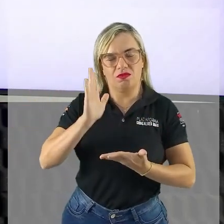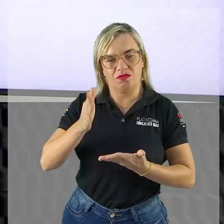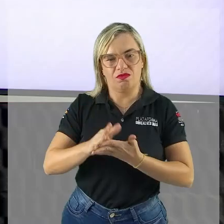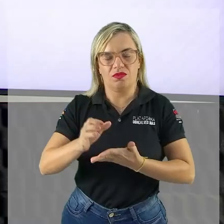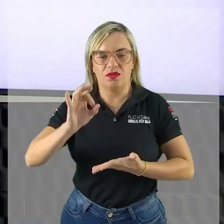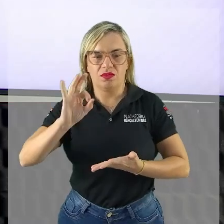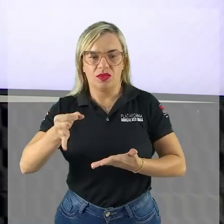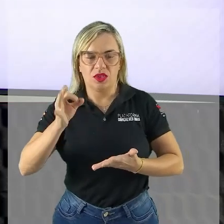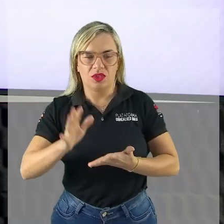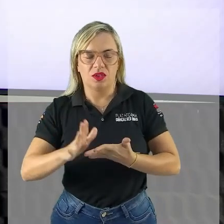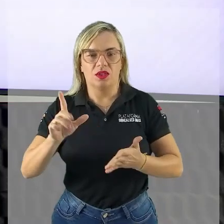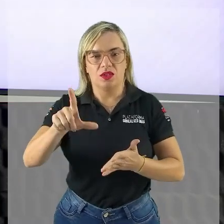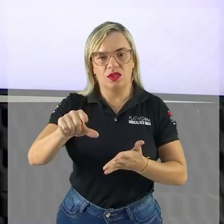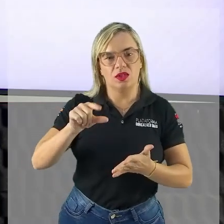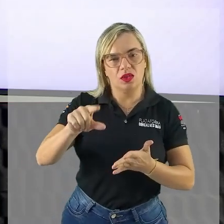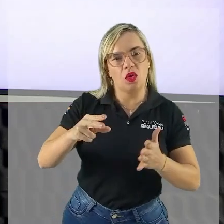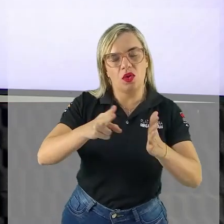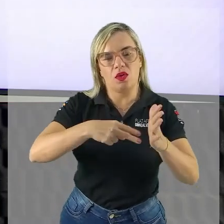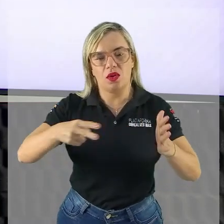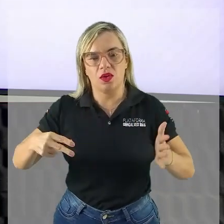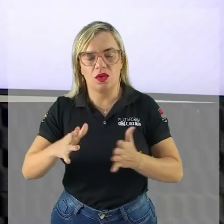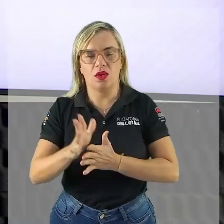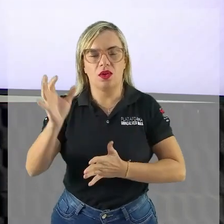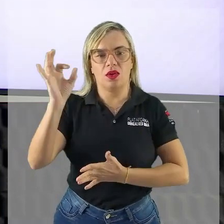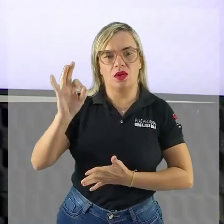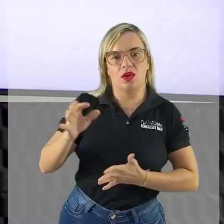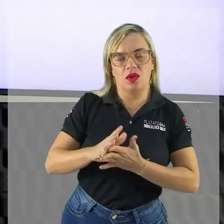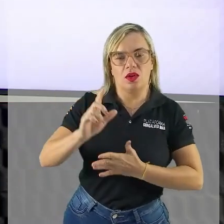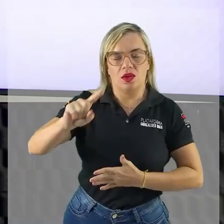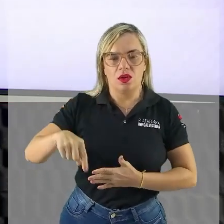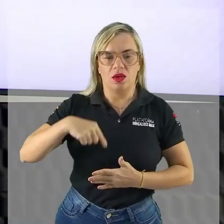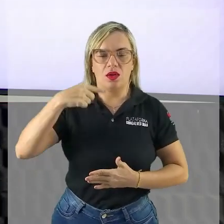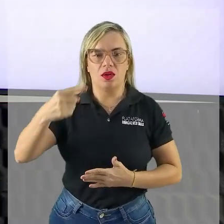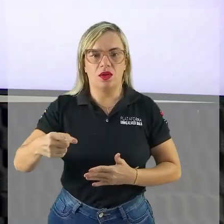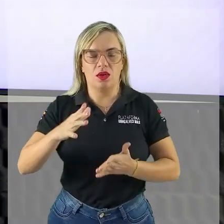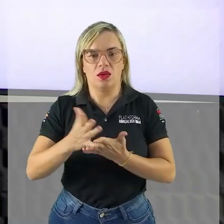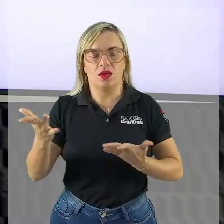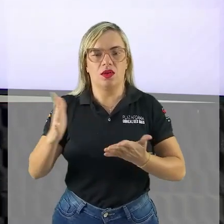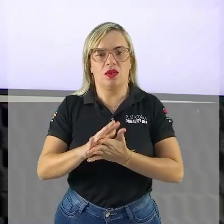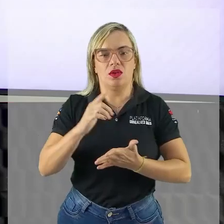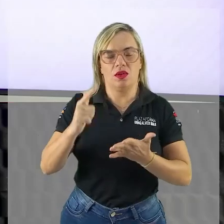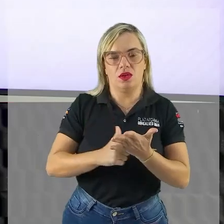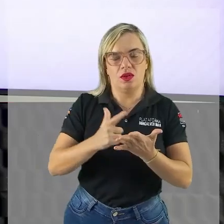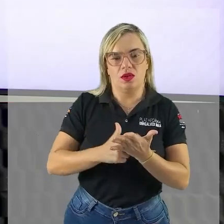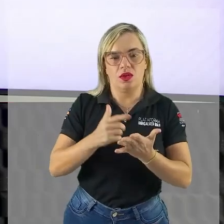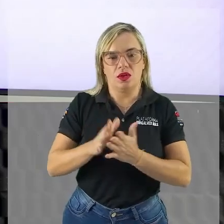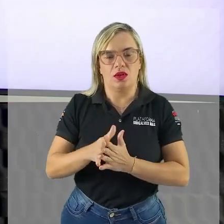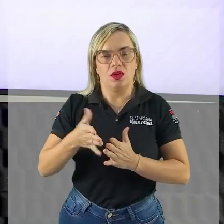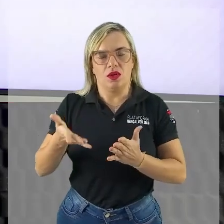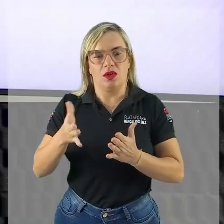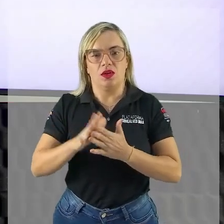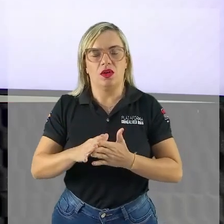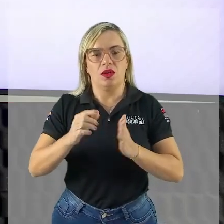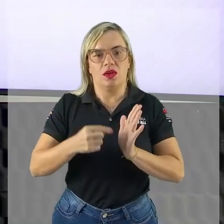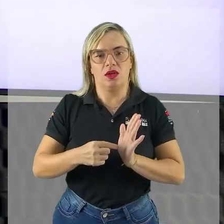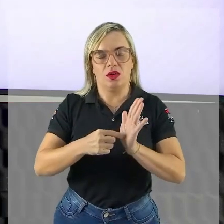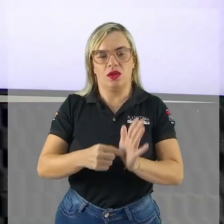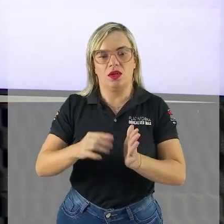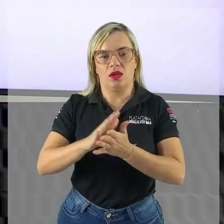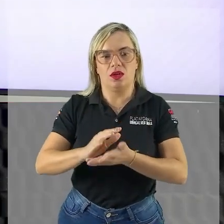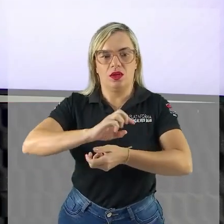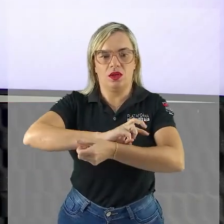precisão, escolha vocabular correta, tá? Depois das obras sugeridas pela UEMA, talvez essa seja a